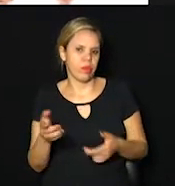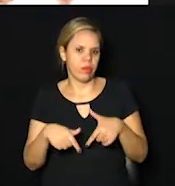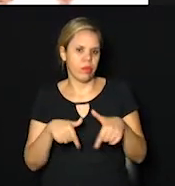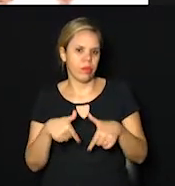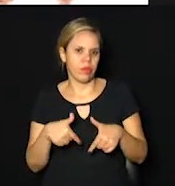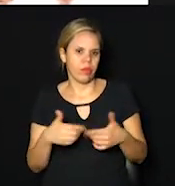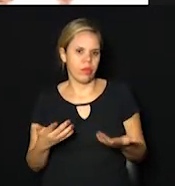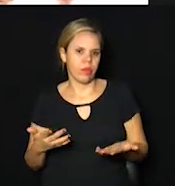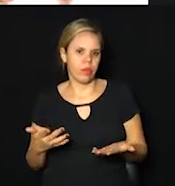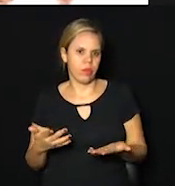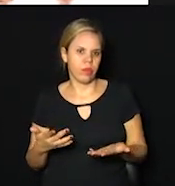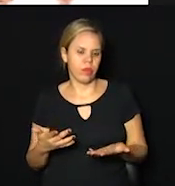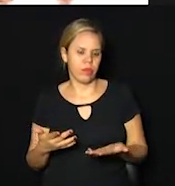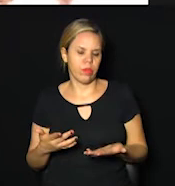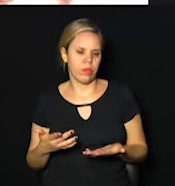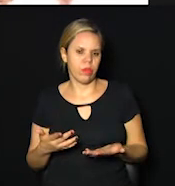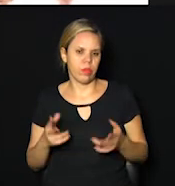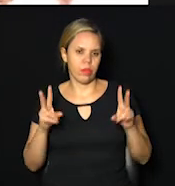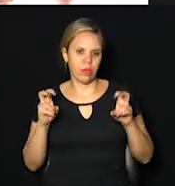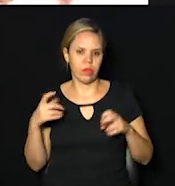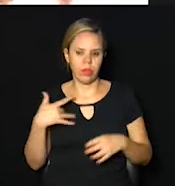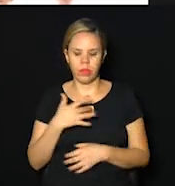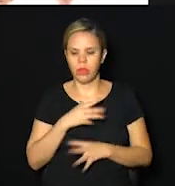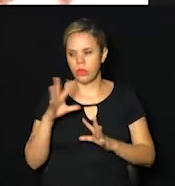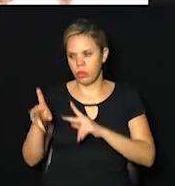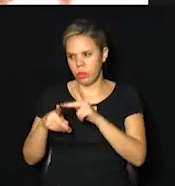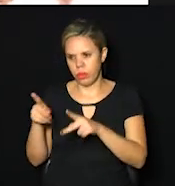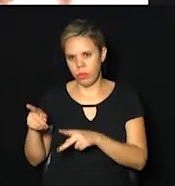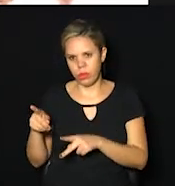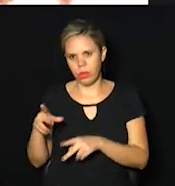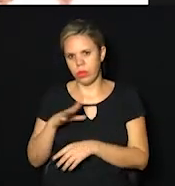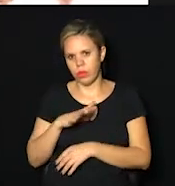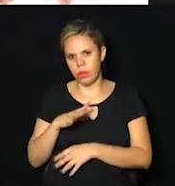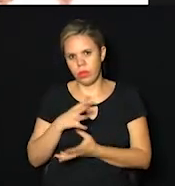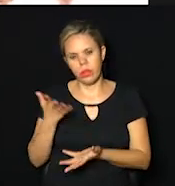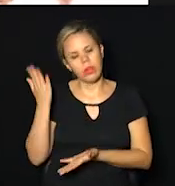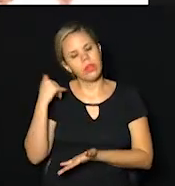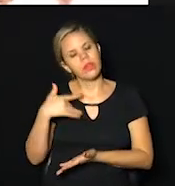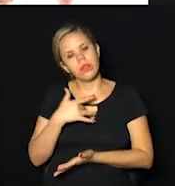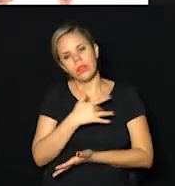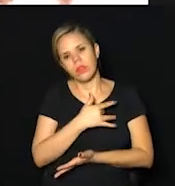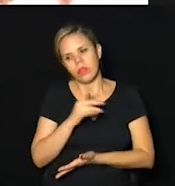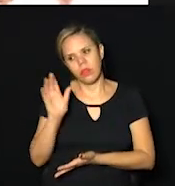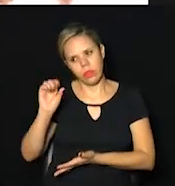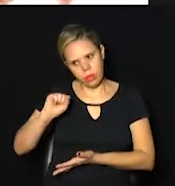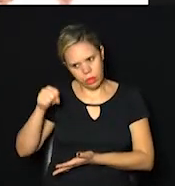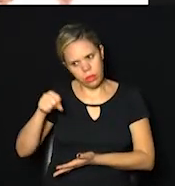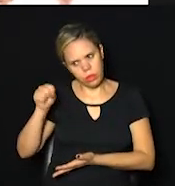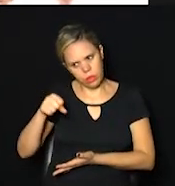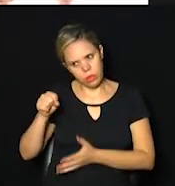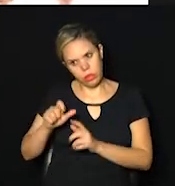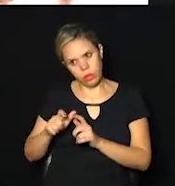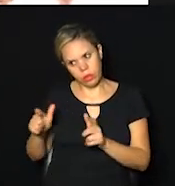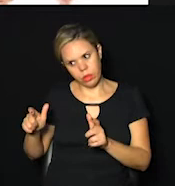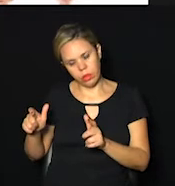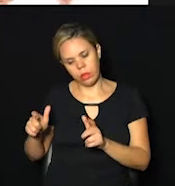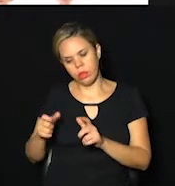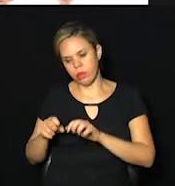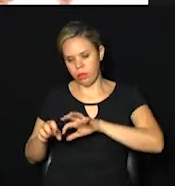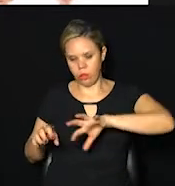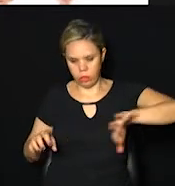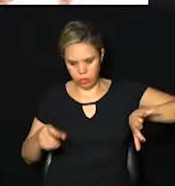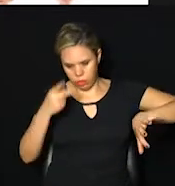com este tema, mas com todo mundo? Todo mundo da cidade quer saber de saúde. Claro que sim, mas uma parte